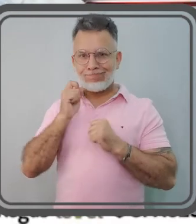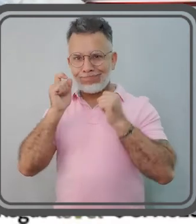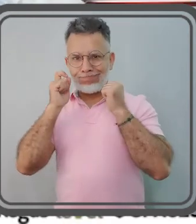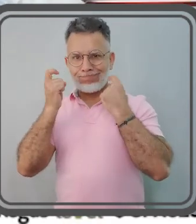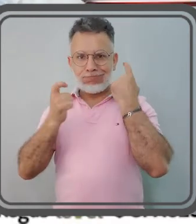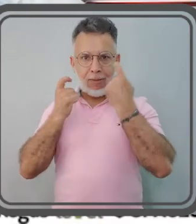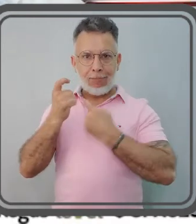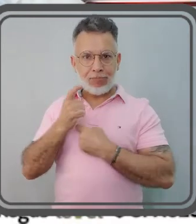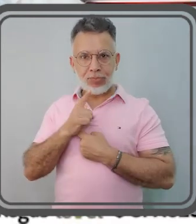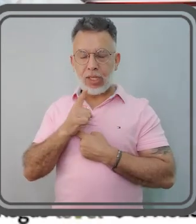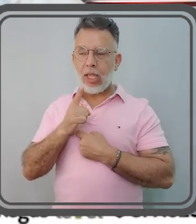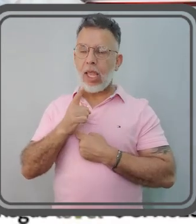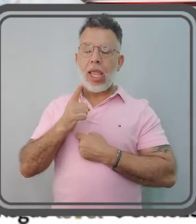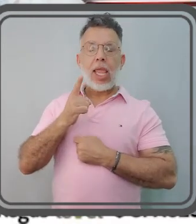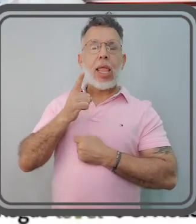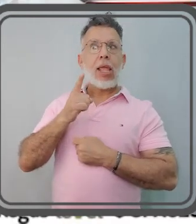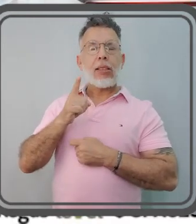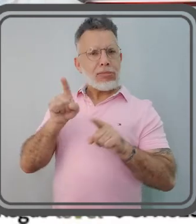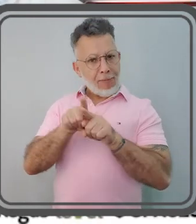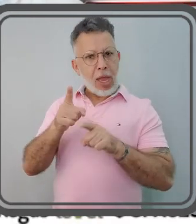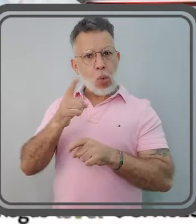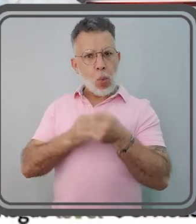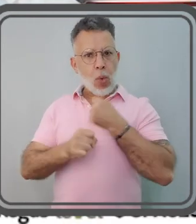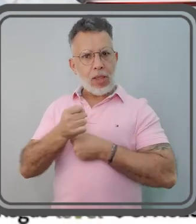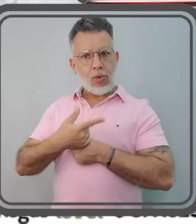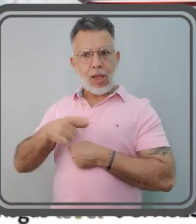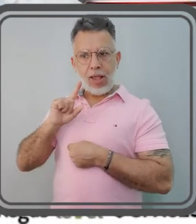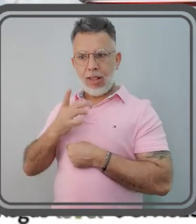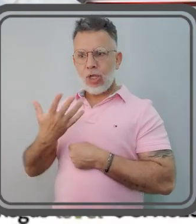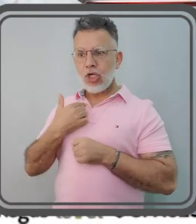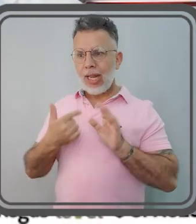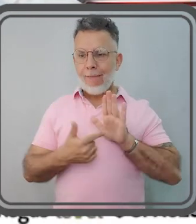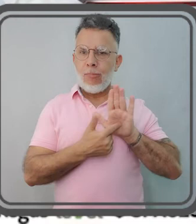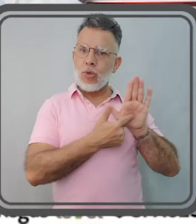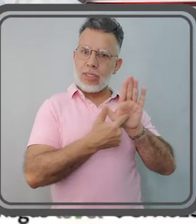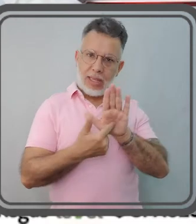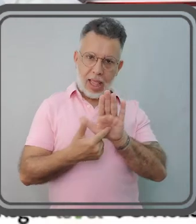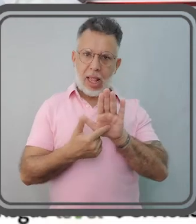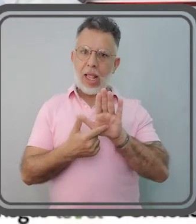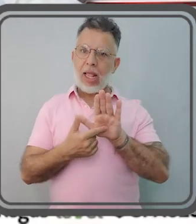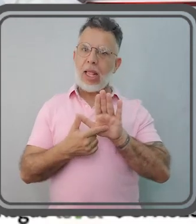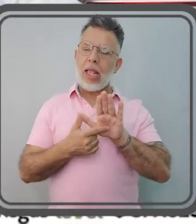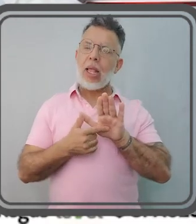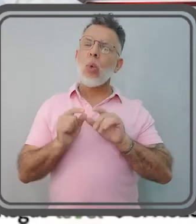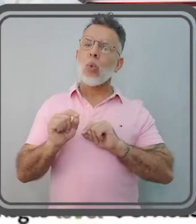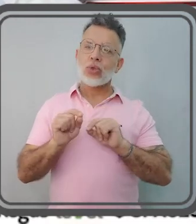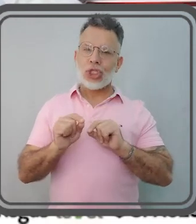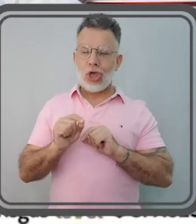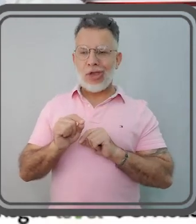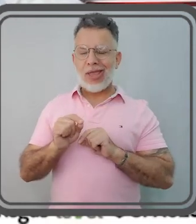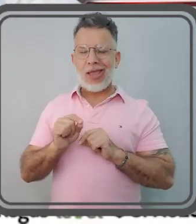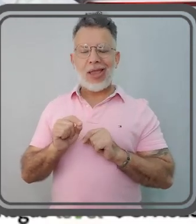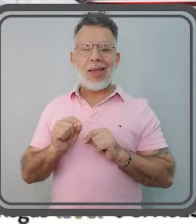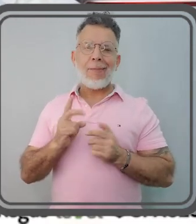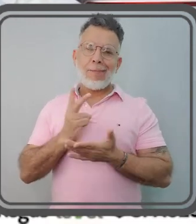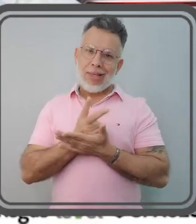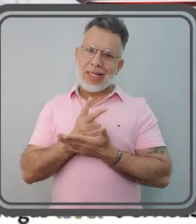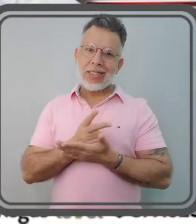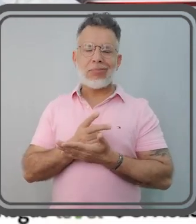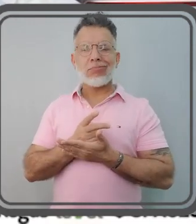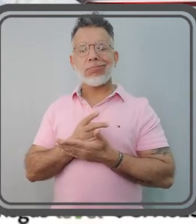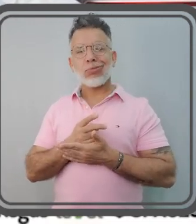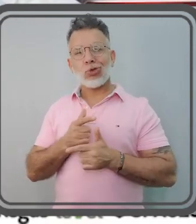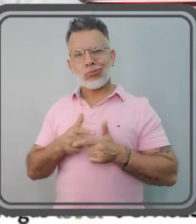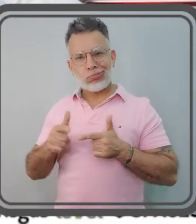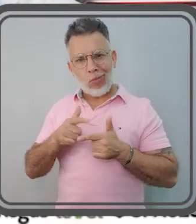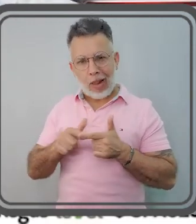mostrar, através desse livro a gente mostra que o fundo do poço tem molas, né, que tem como sair dali, e que tem outras alternativas.